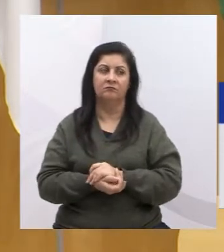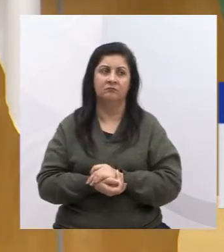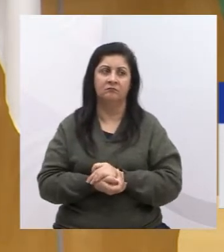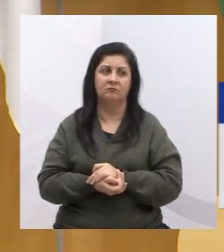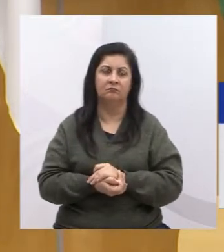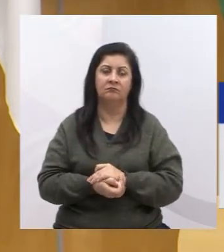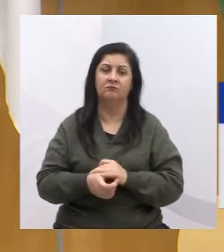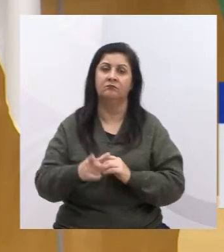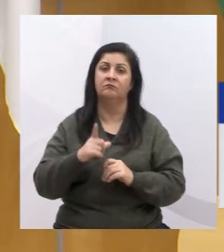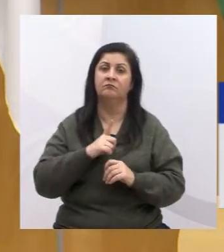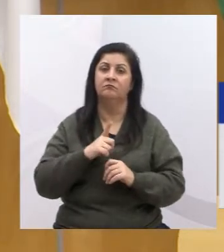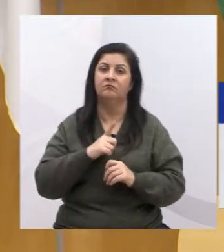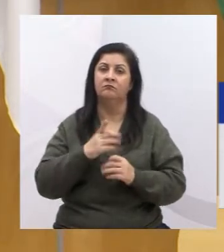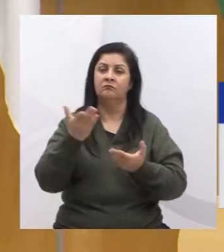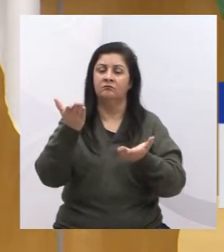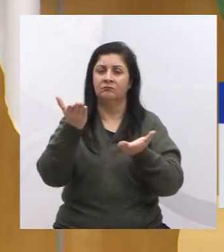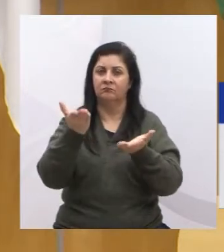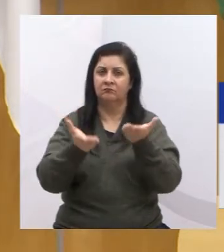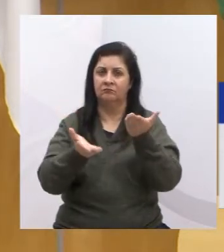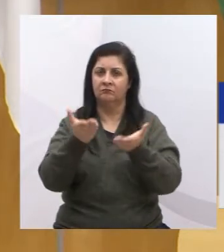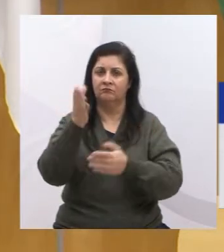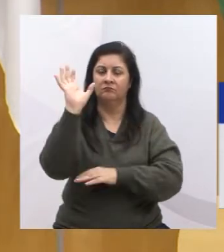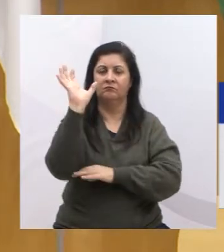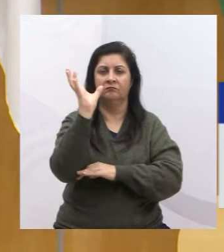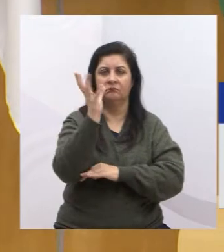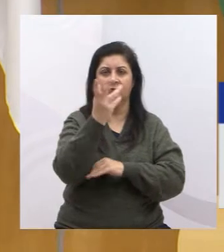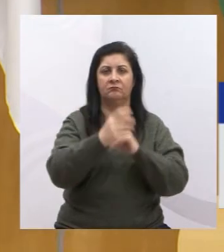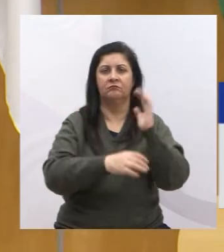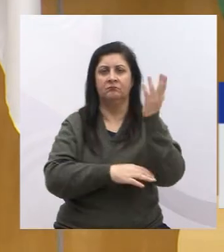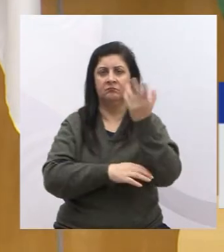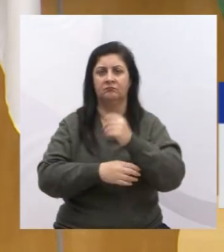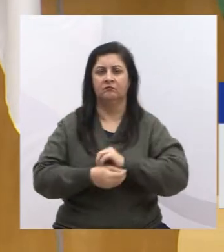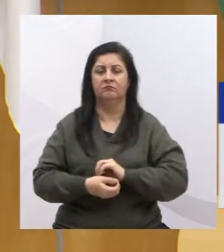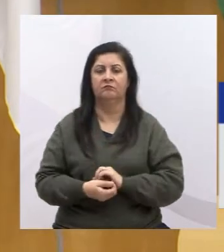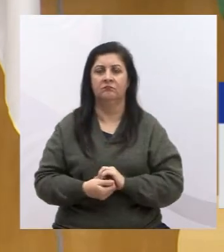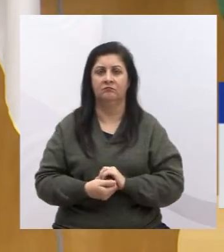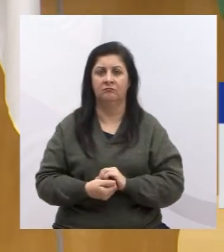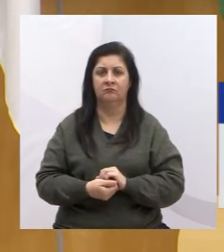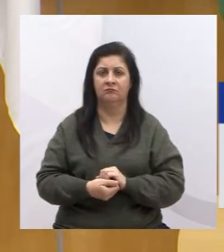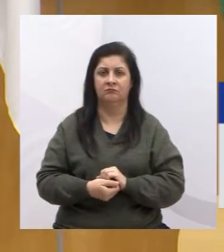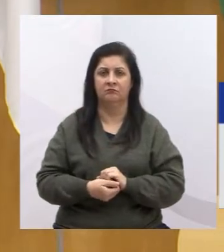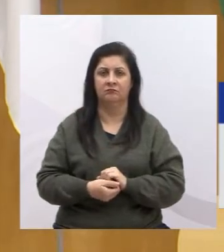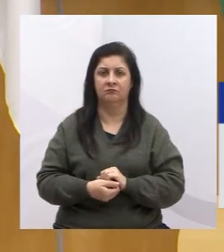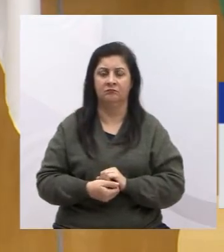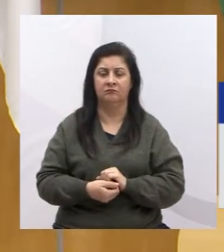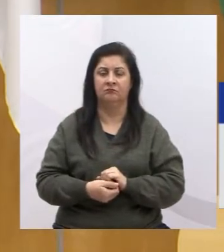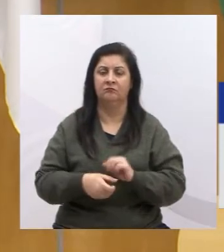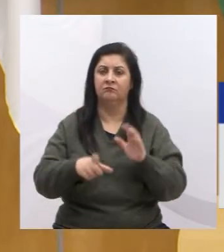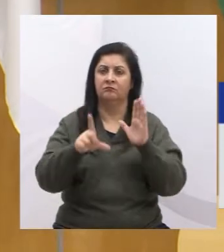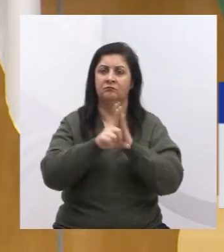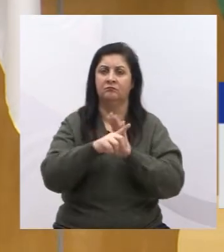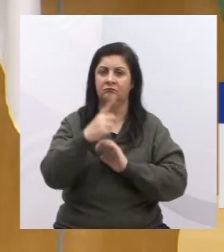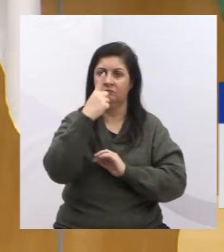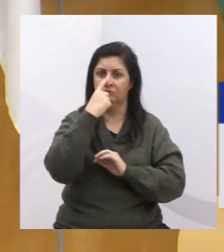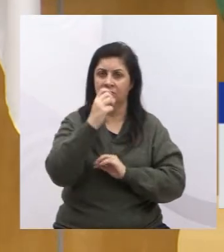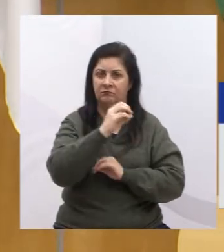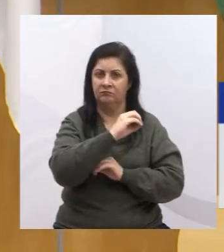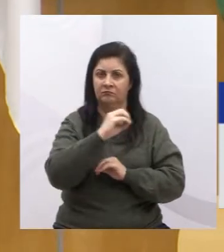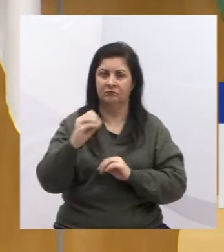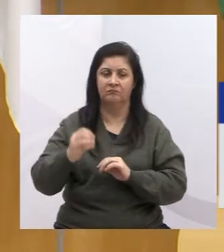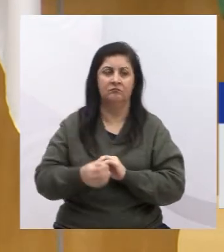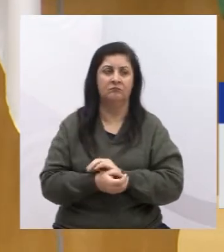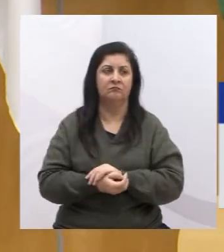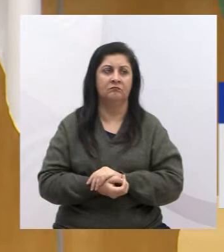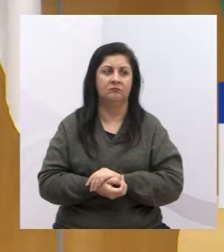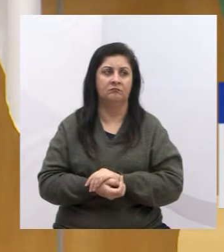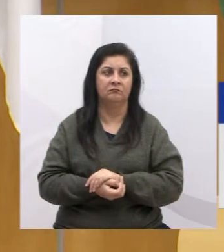um equilíbrio no aspecto ambiental. Então, além da lei do lixo zero, o vereador